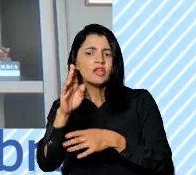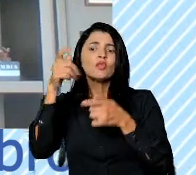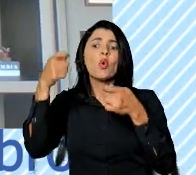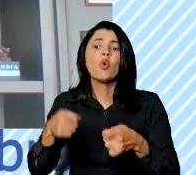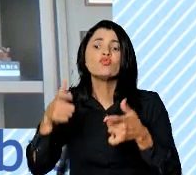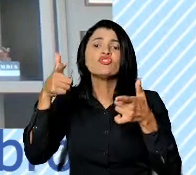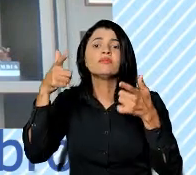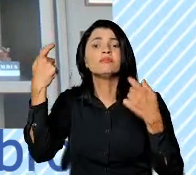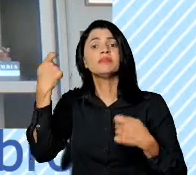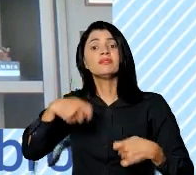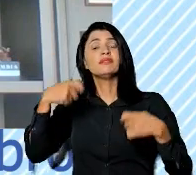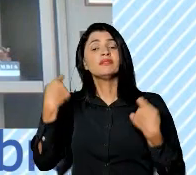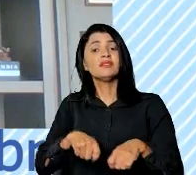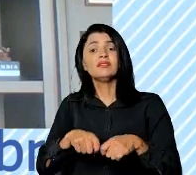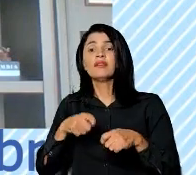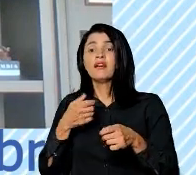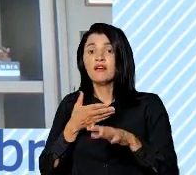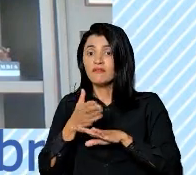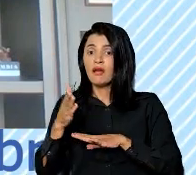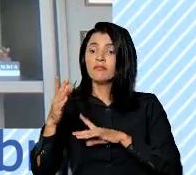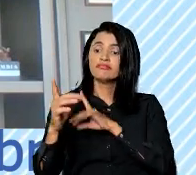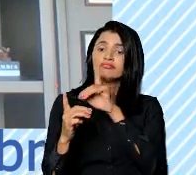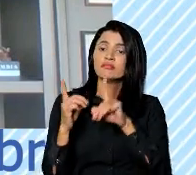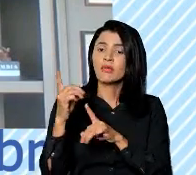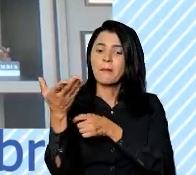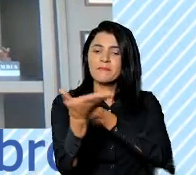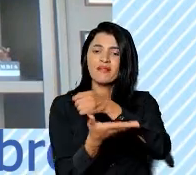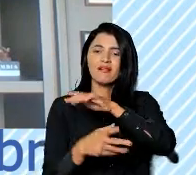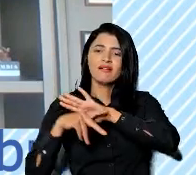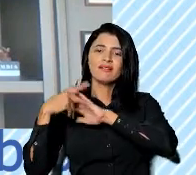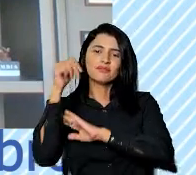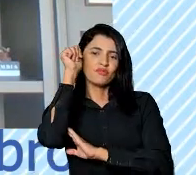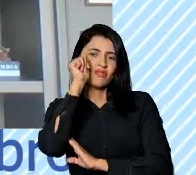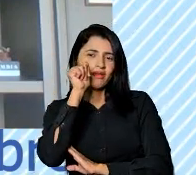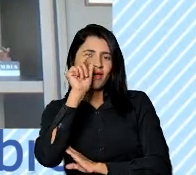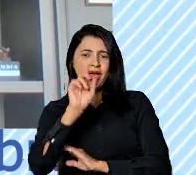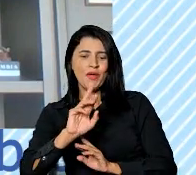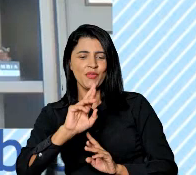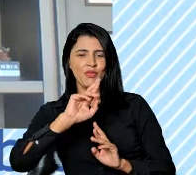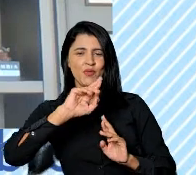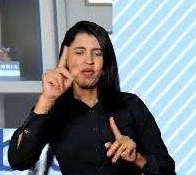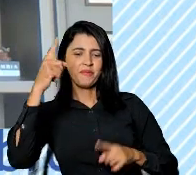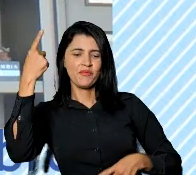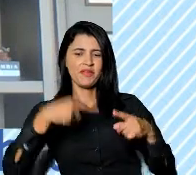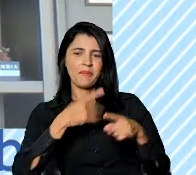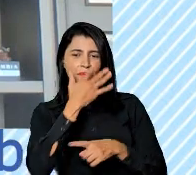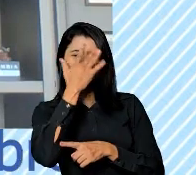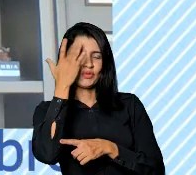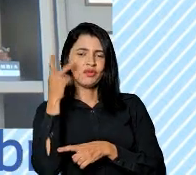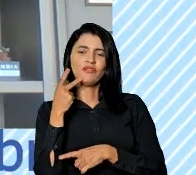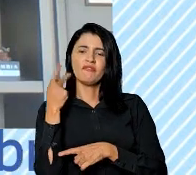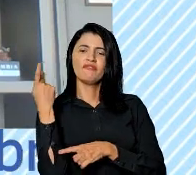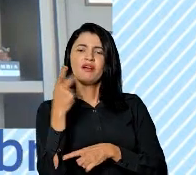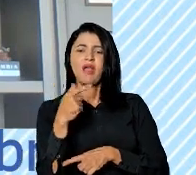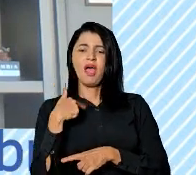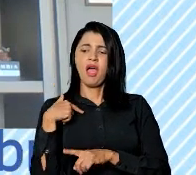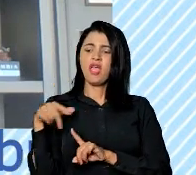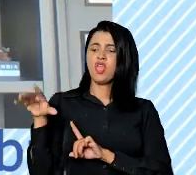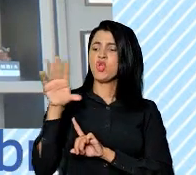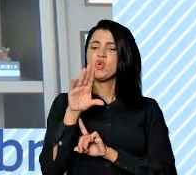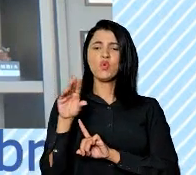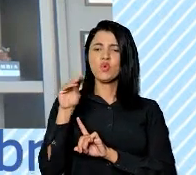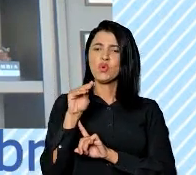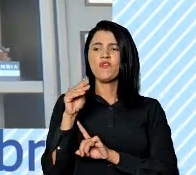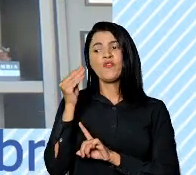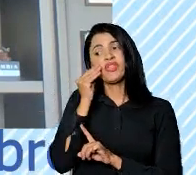uma política que sai e dialoga com a base das mulheres. Não é uma política de alguém que vai se dizer um porta-voz ou que vai